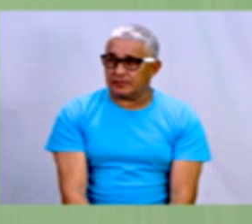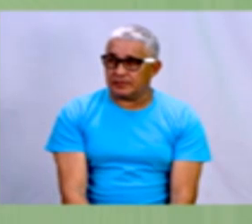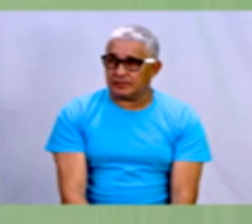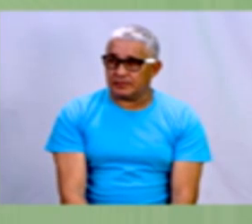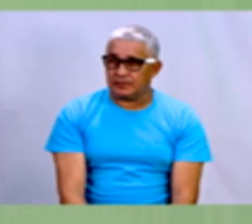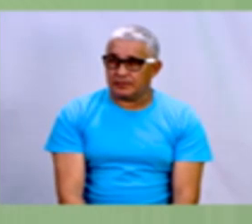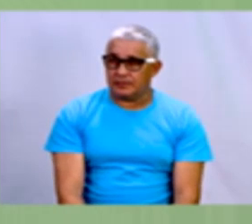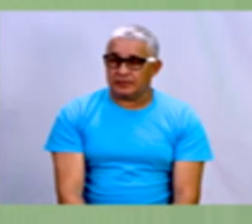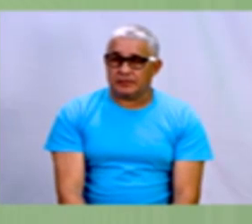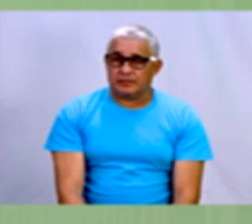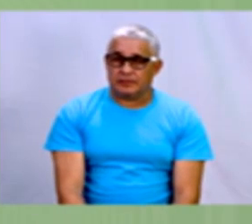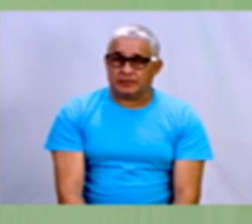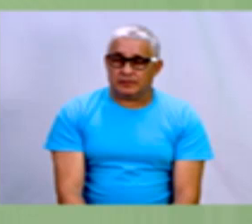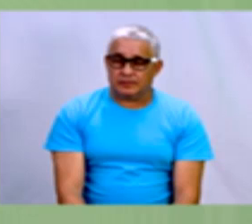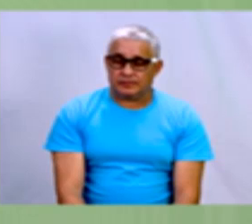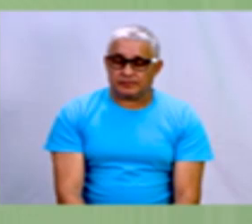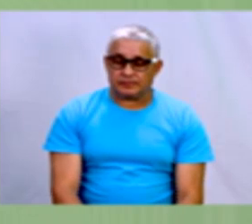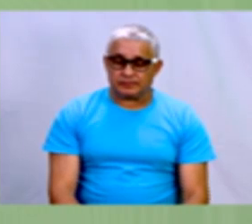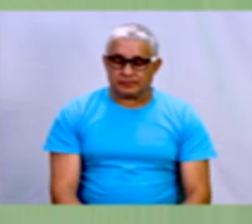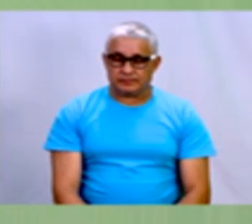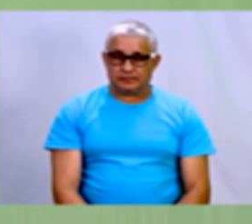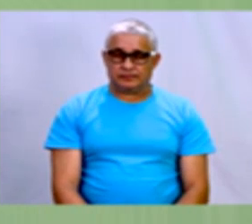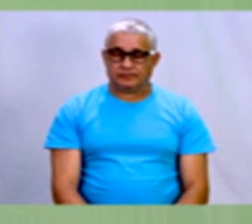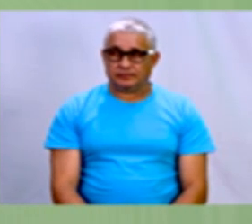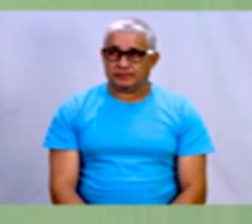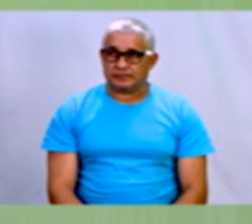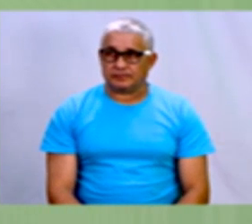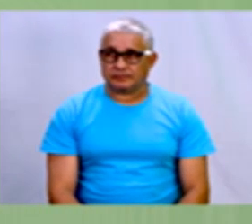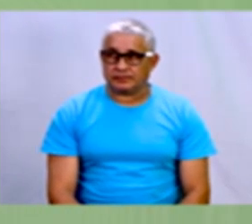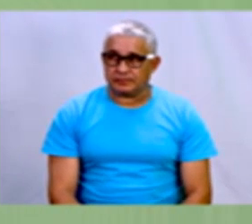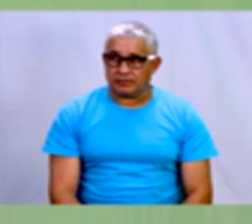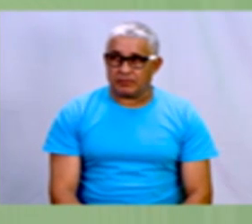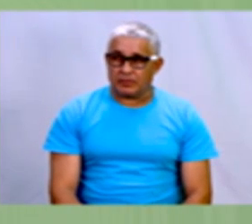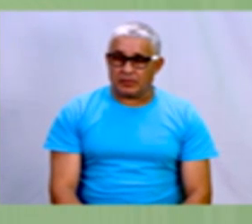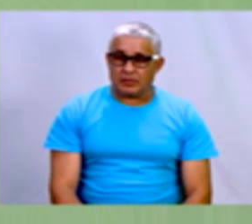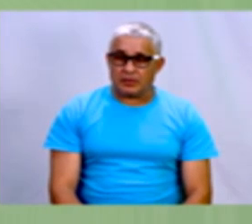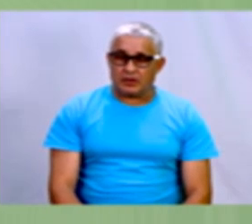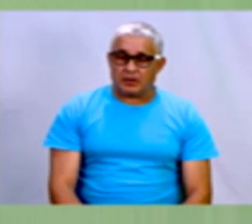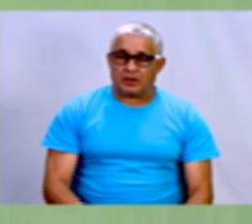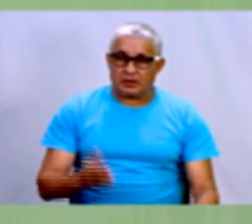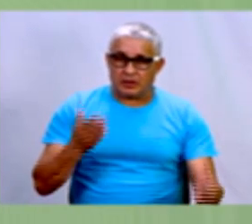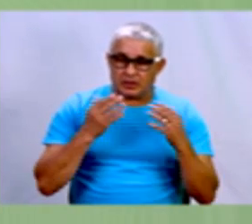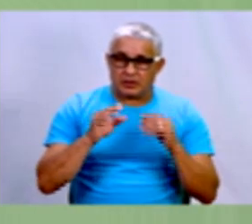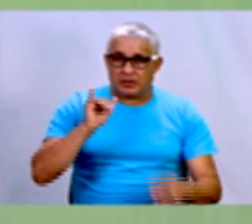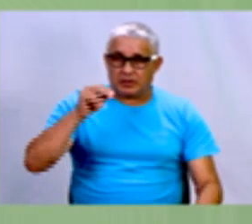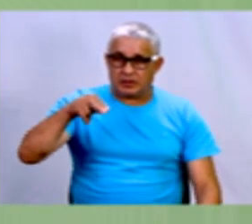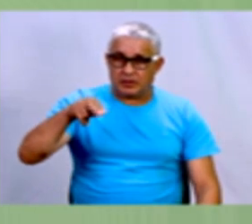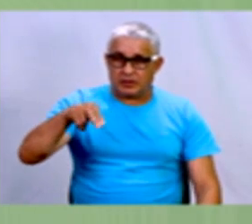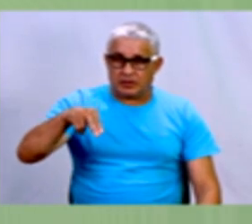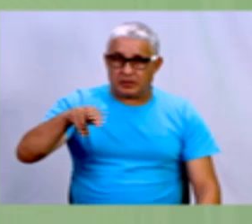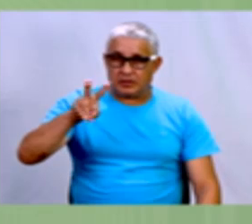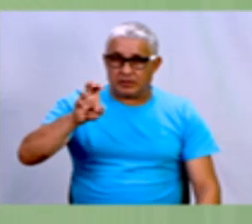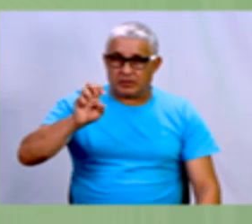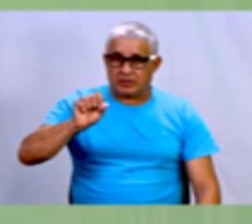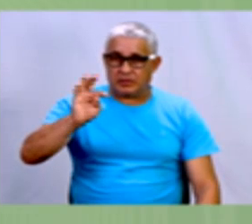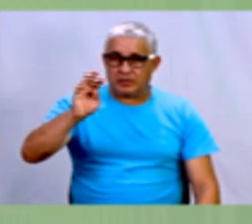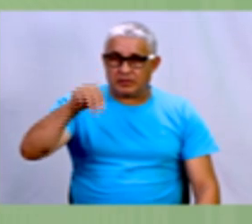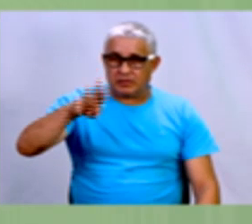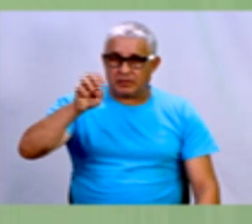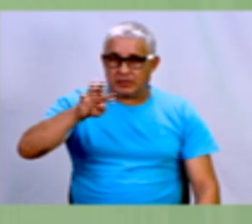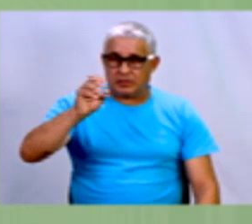para determinar tais indicadores, né, indicadores da análise de investimentos, existe na teoria financeira